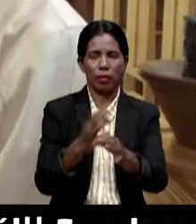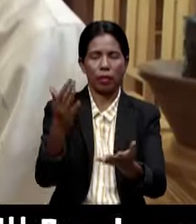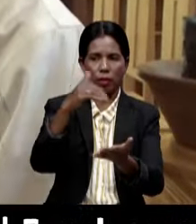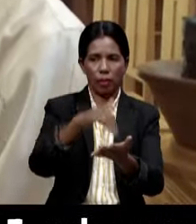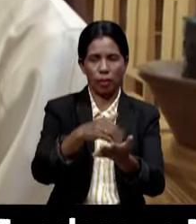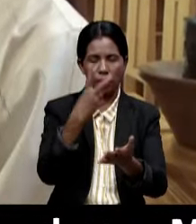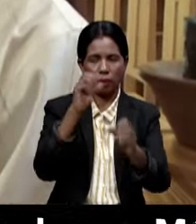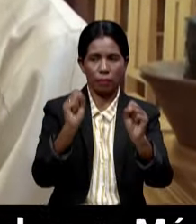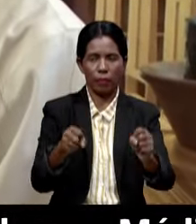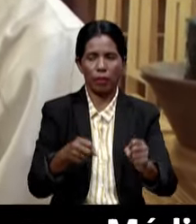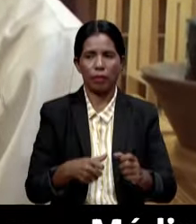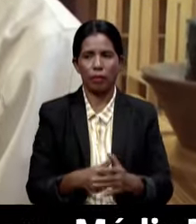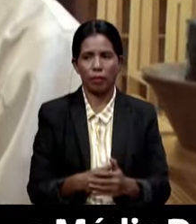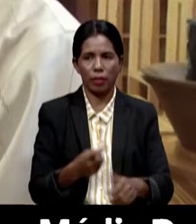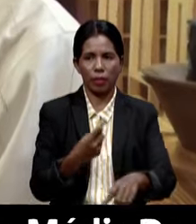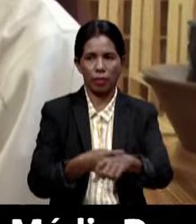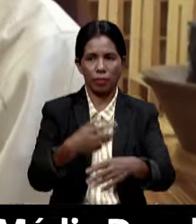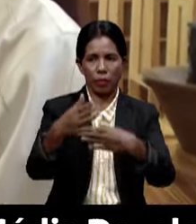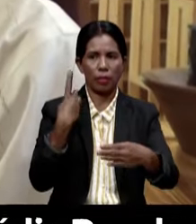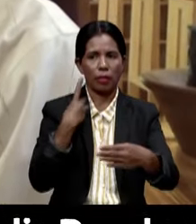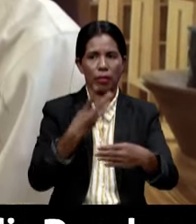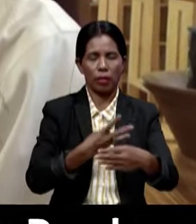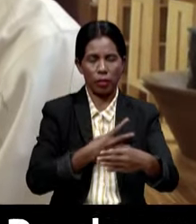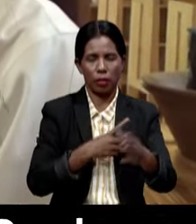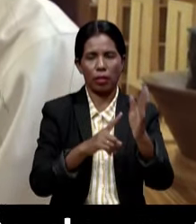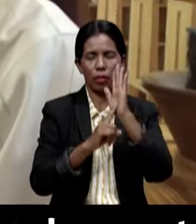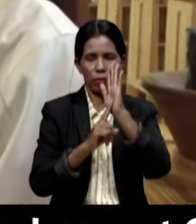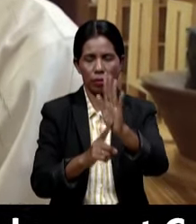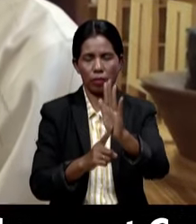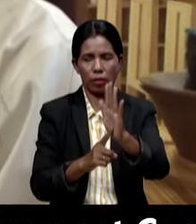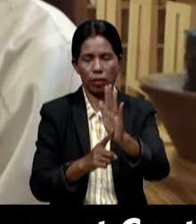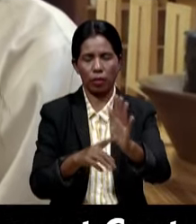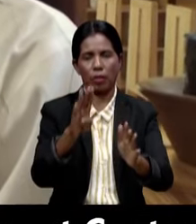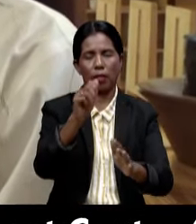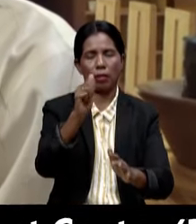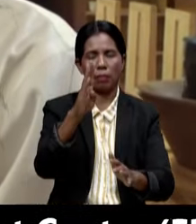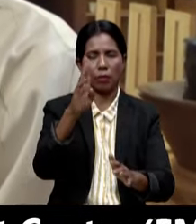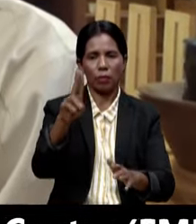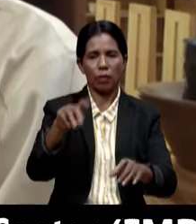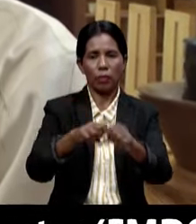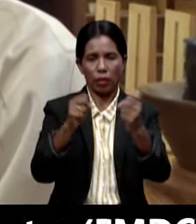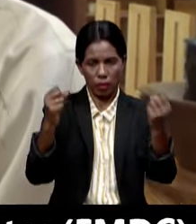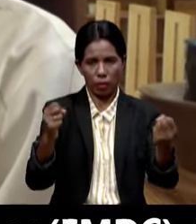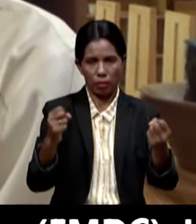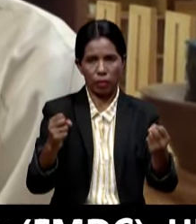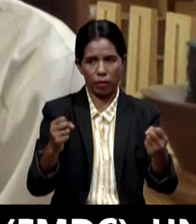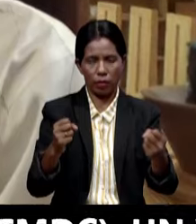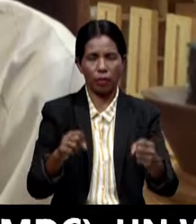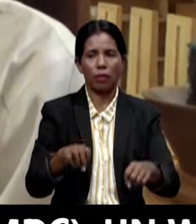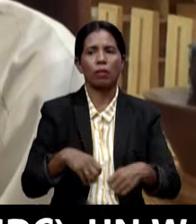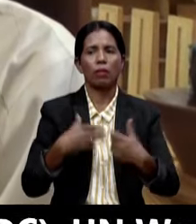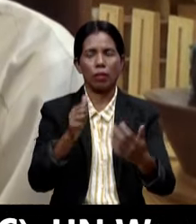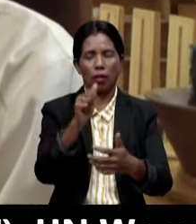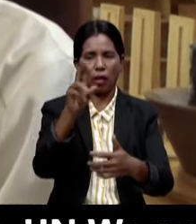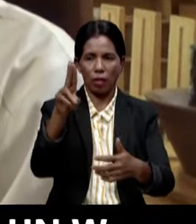bambu pellet. E a tempo para como se te se demonstra. Bambu pellet de funciona, usa. E a sua usamos a